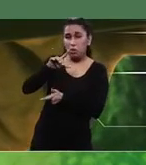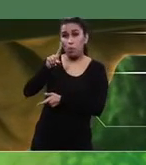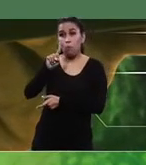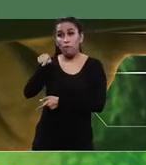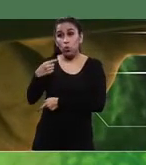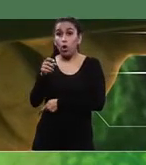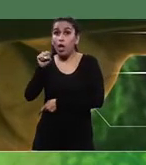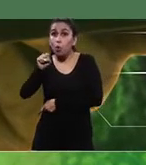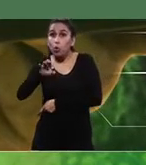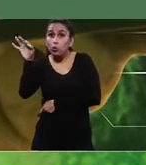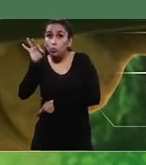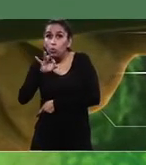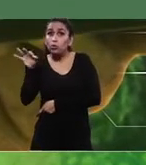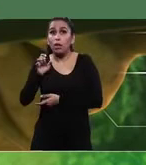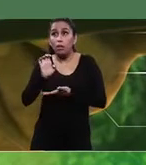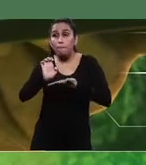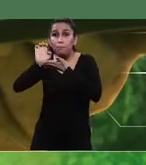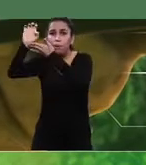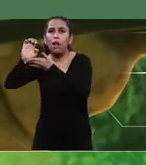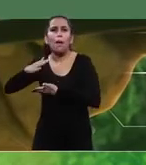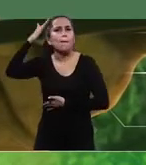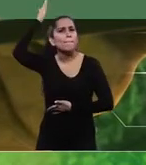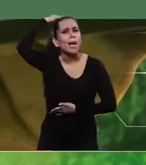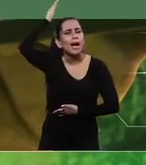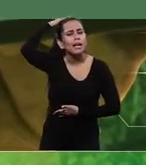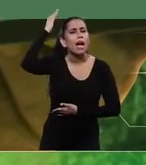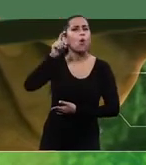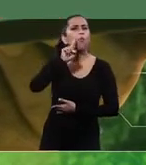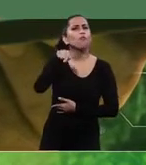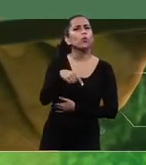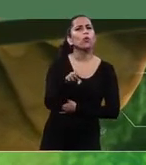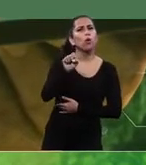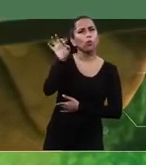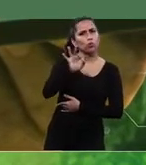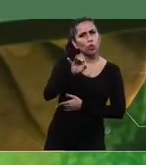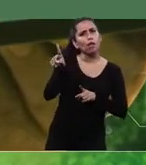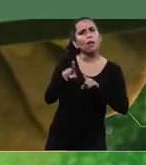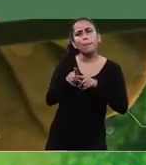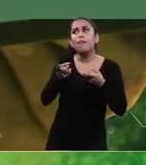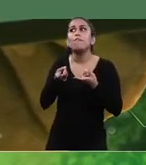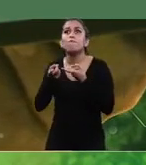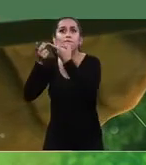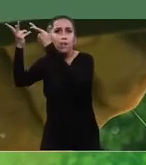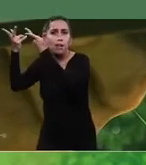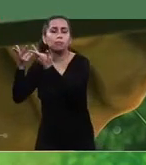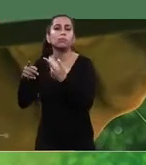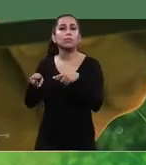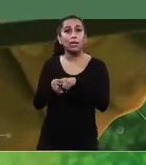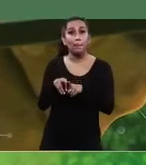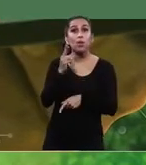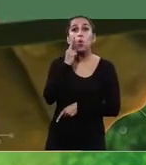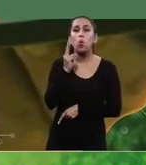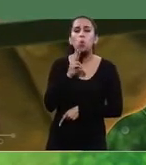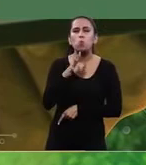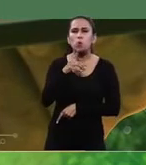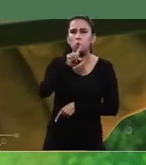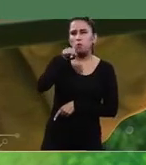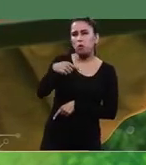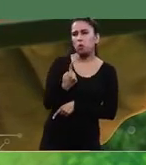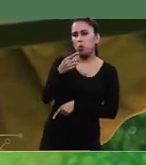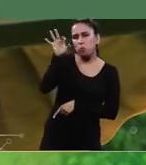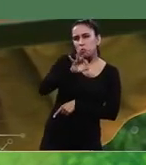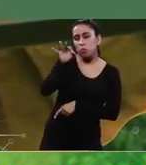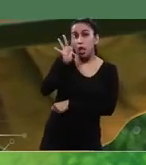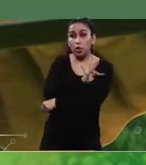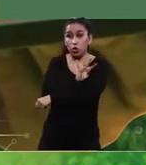das exportações, Pará, 1,8% também das exportações brasileiras do agro, e Rondônia com 1,1%, Tocantins